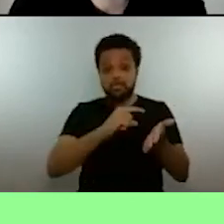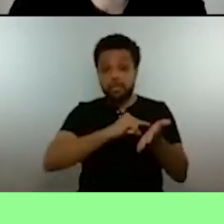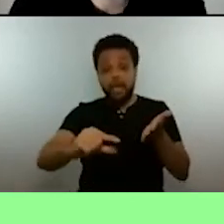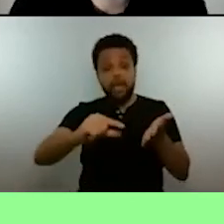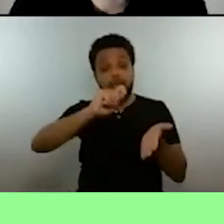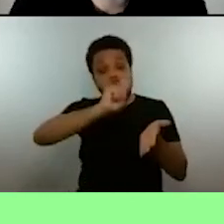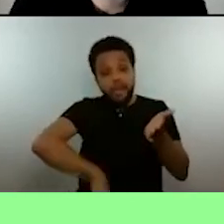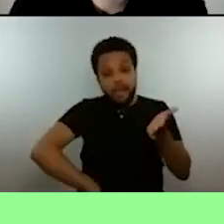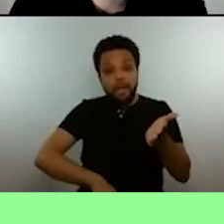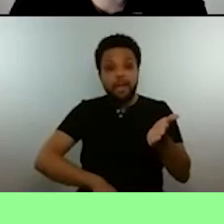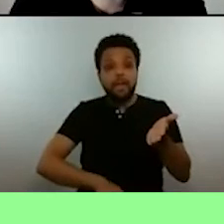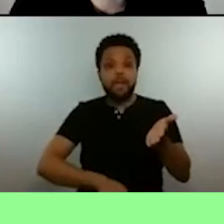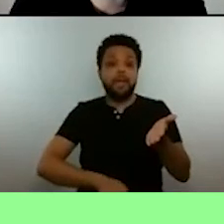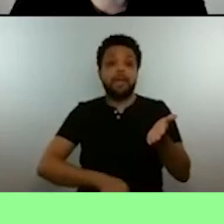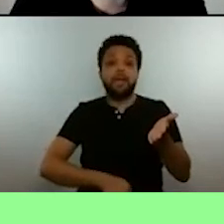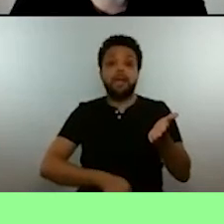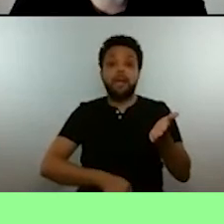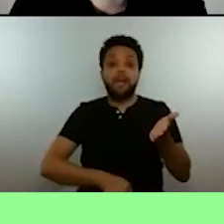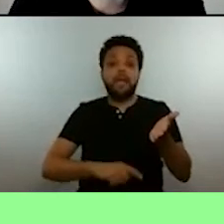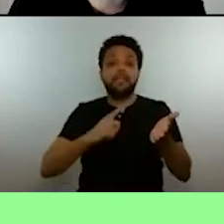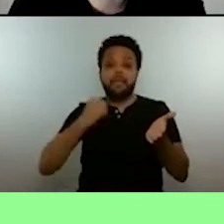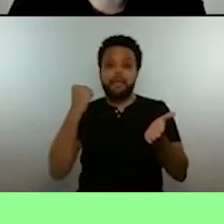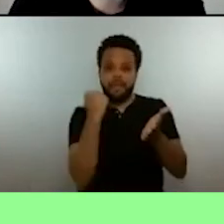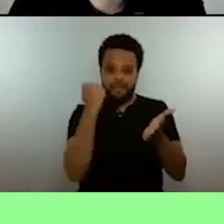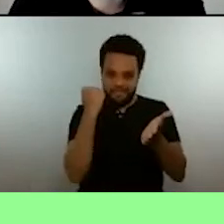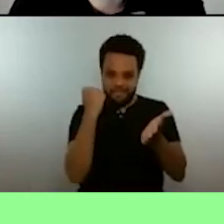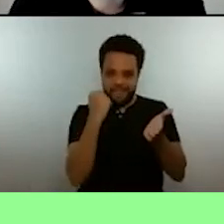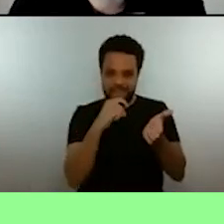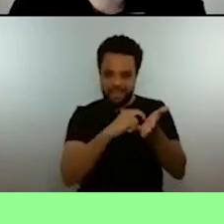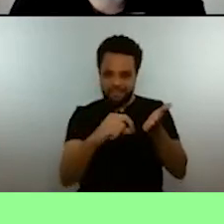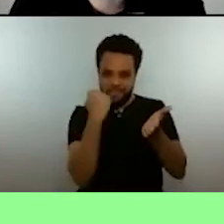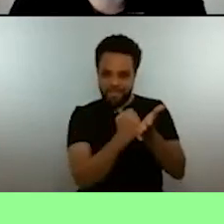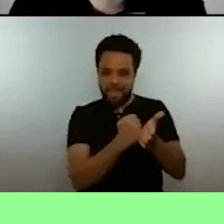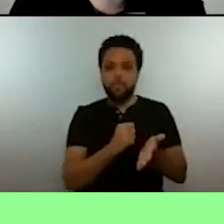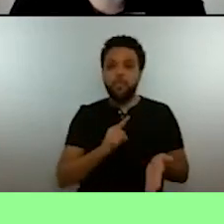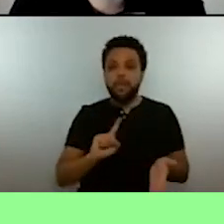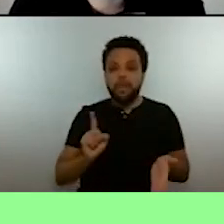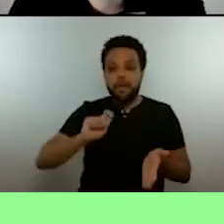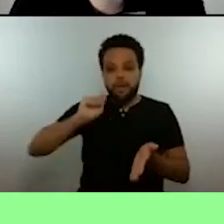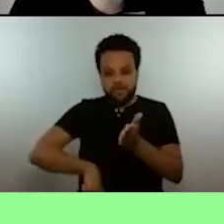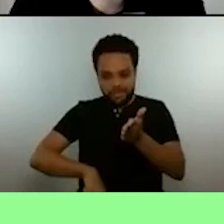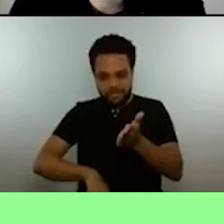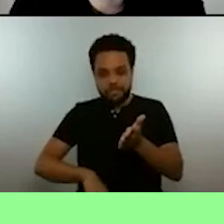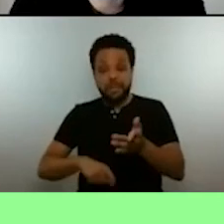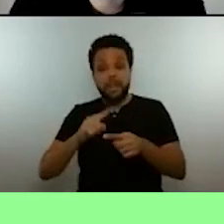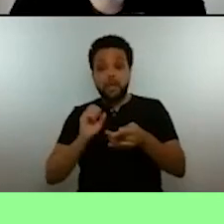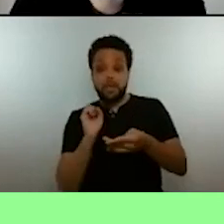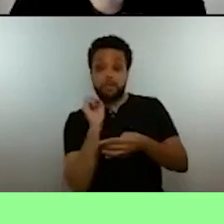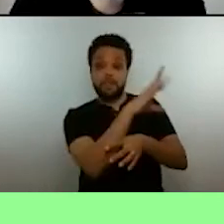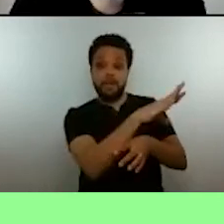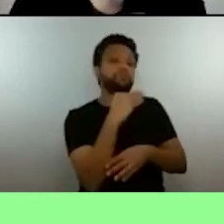tem esse carimbo escrito não assina. E aí quando eu mando esse documento lá